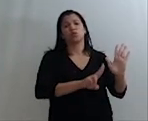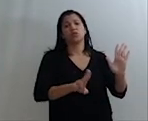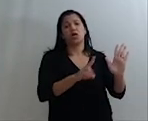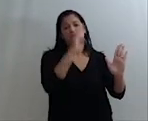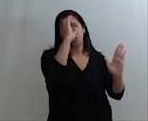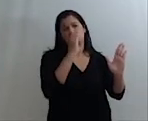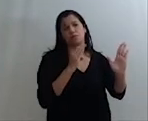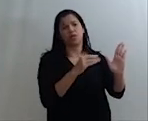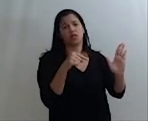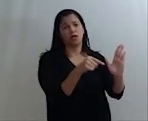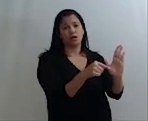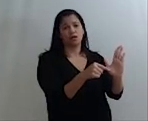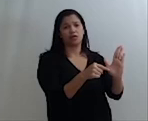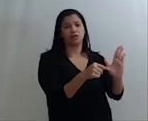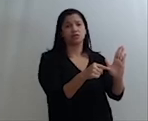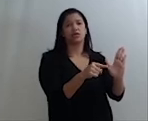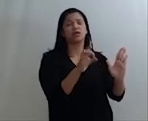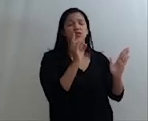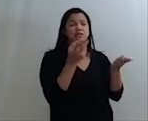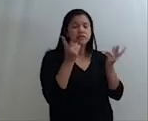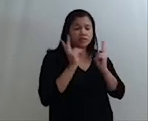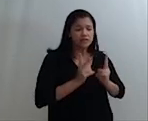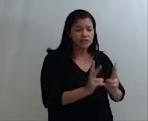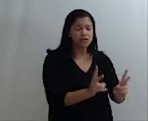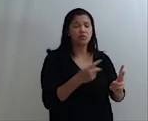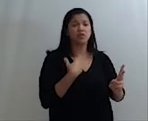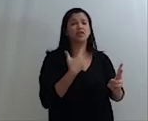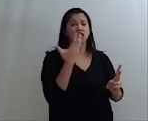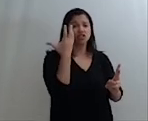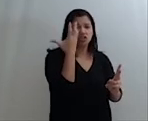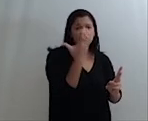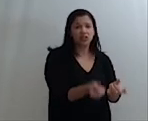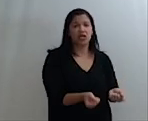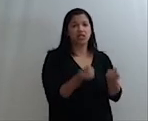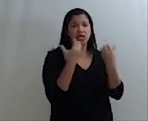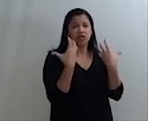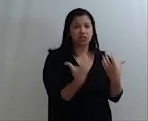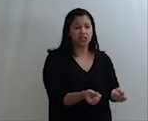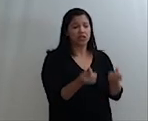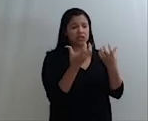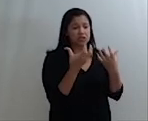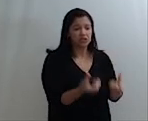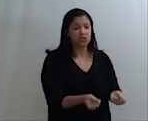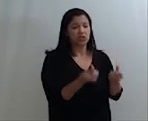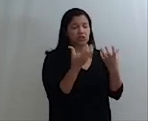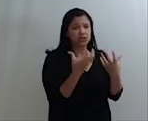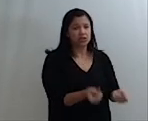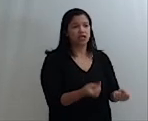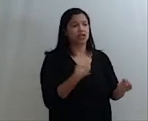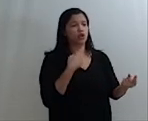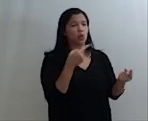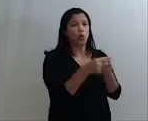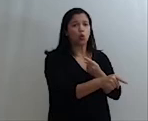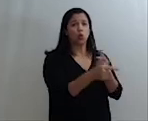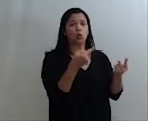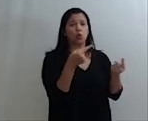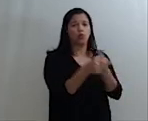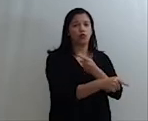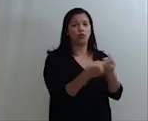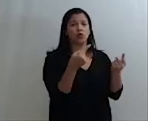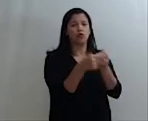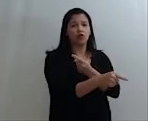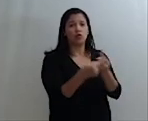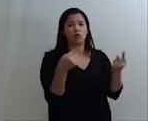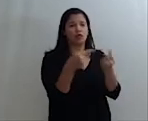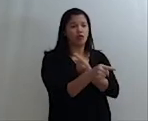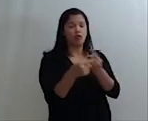que que a cada momento que nós endossamos procedimentos feitos em desconformidade com o que a lei impõe